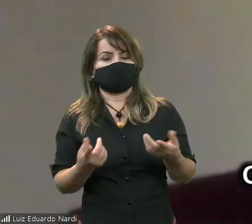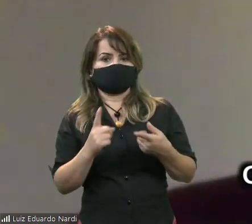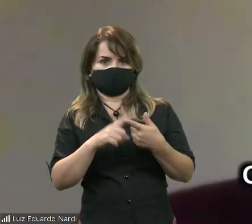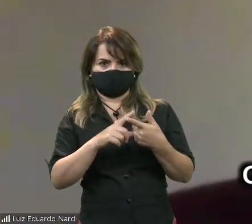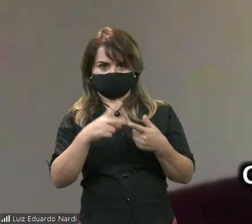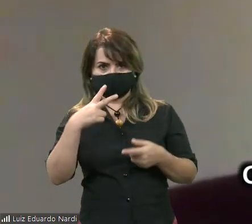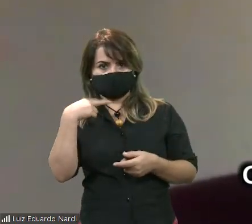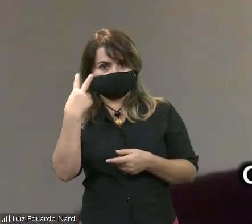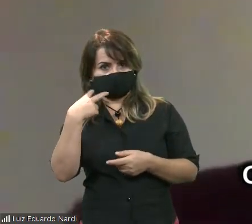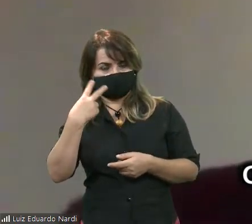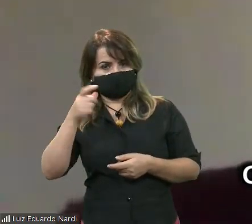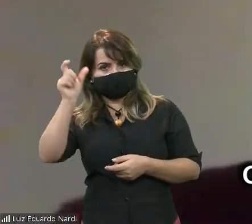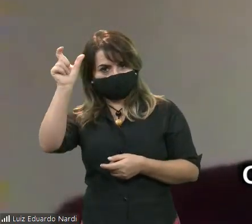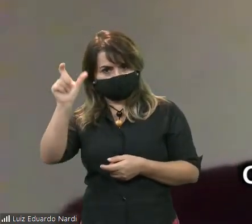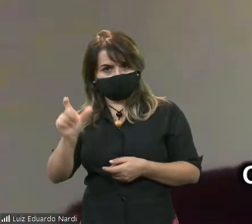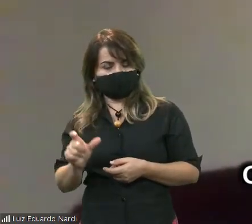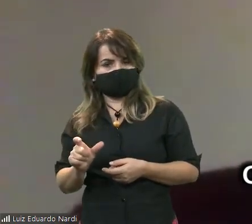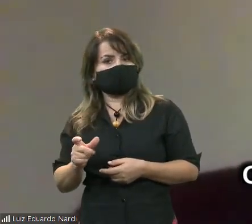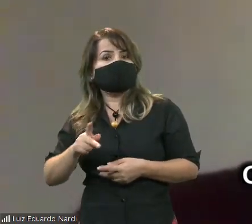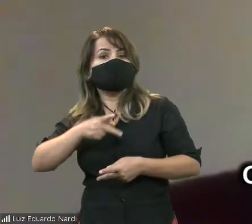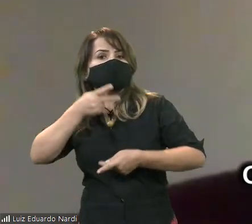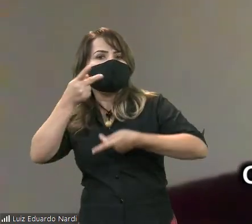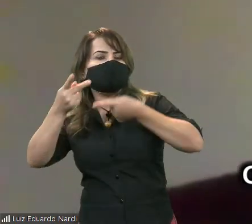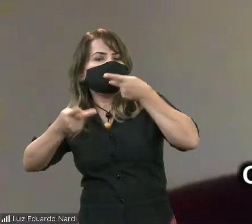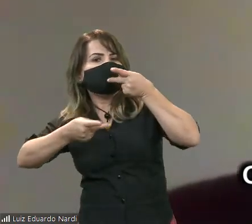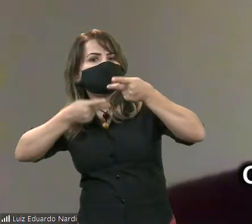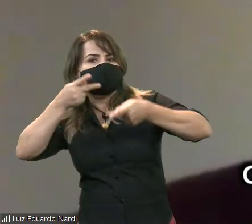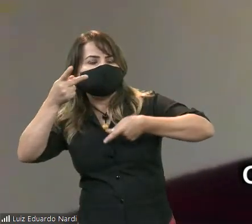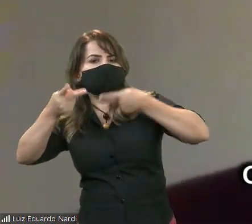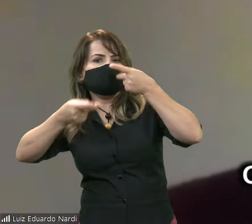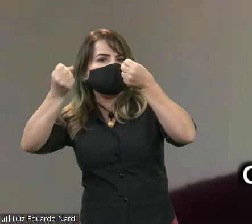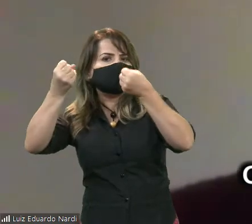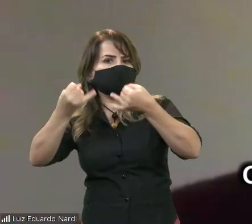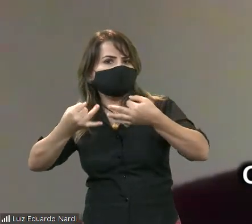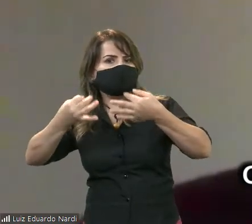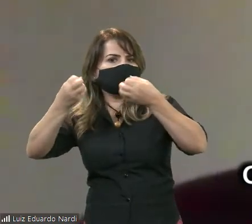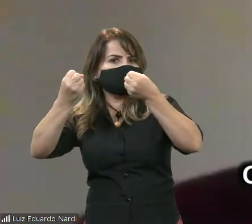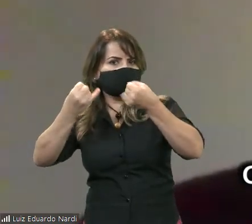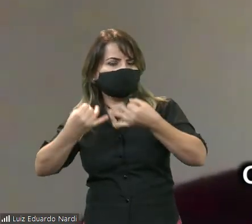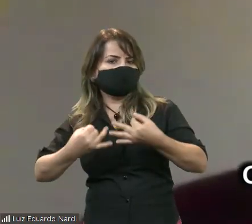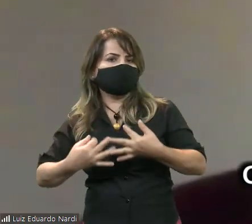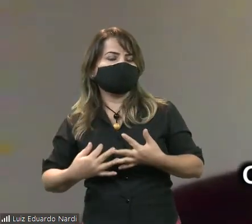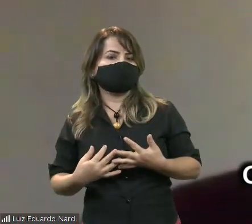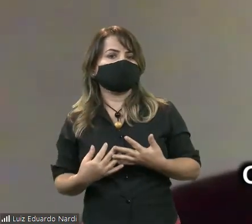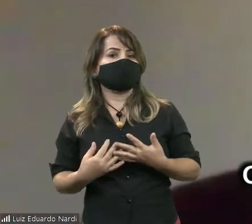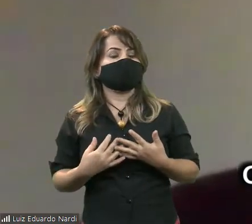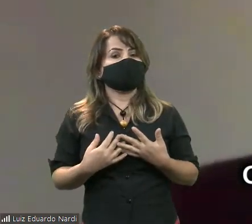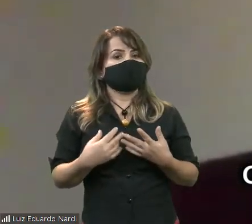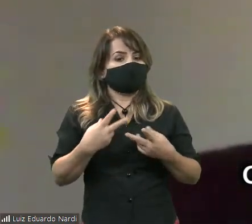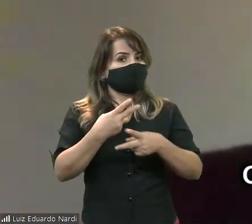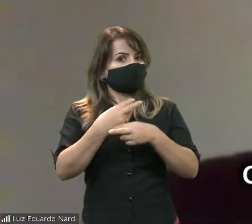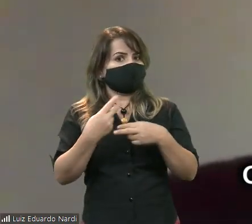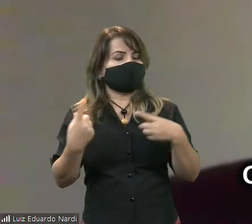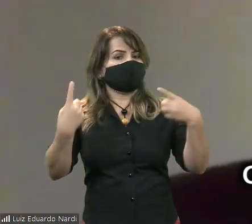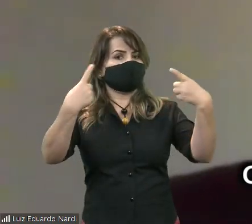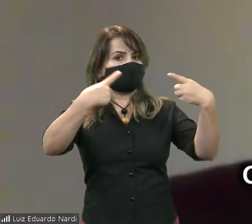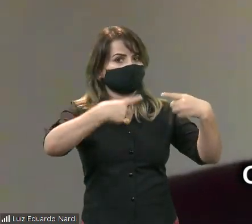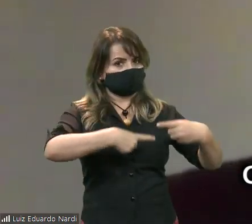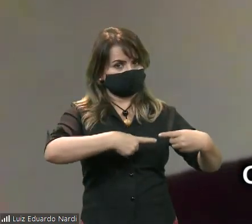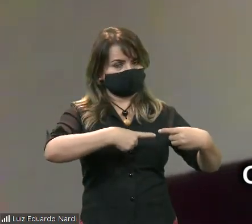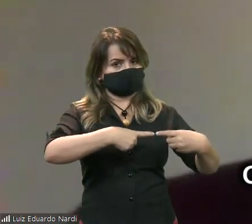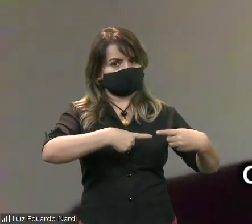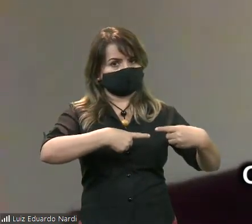elencando uma série de razões que, de certa forma, eram contra o projeto.